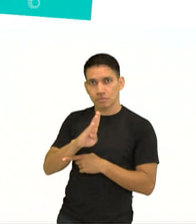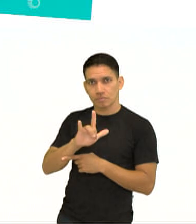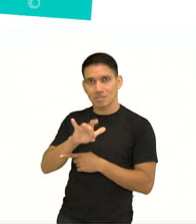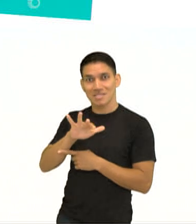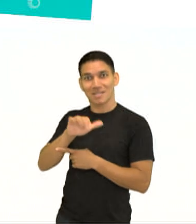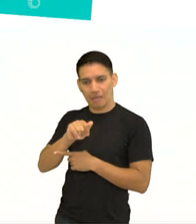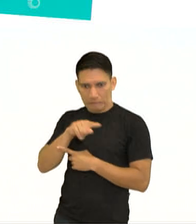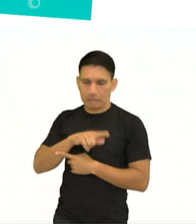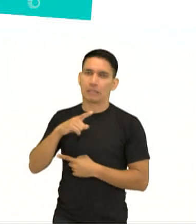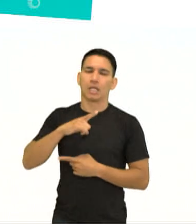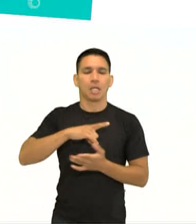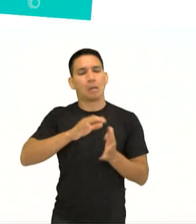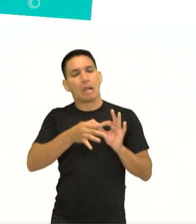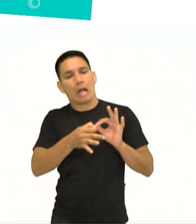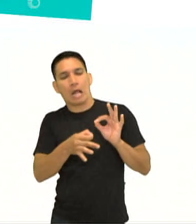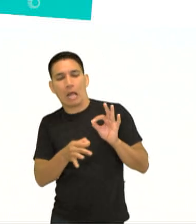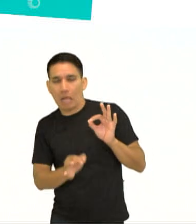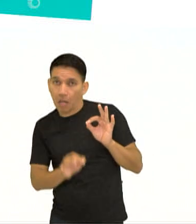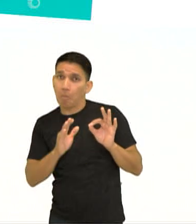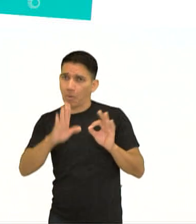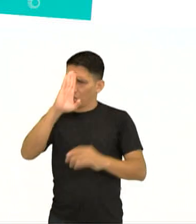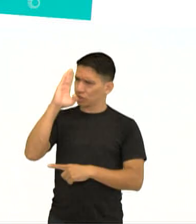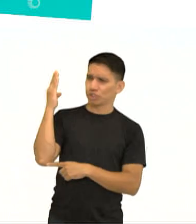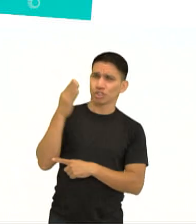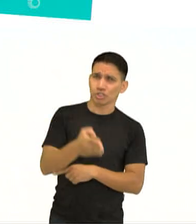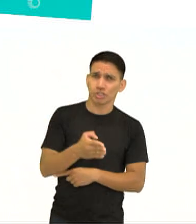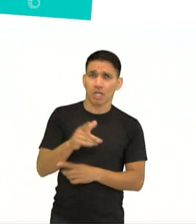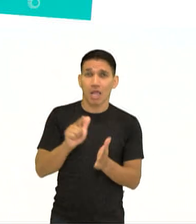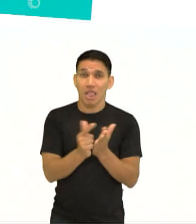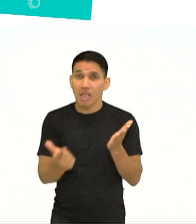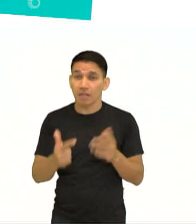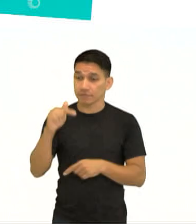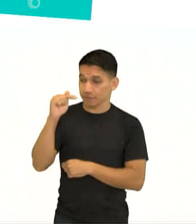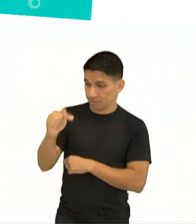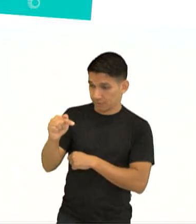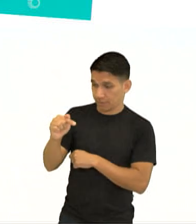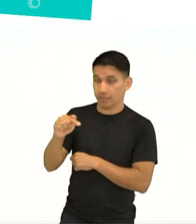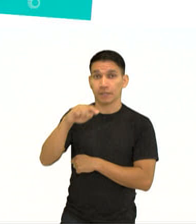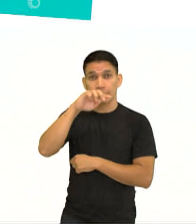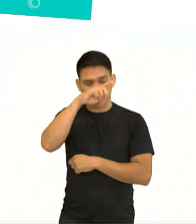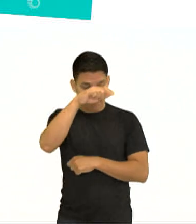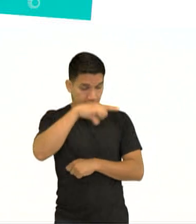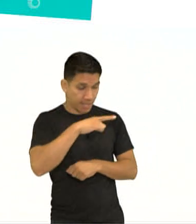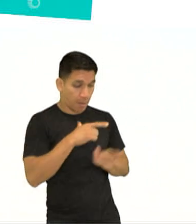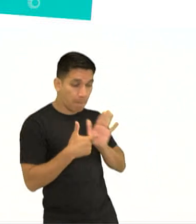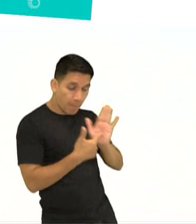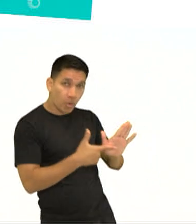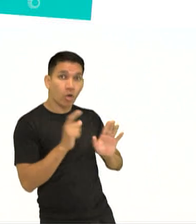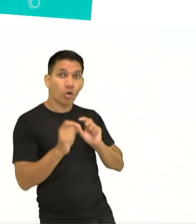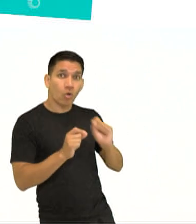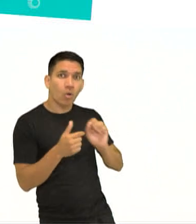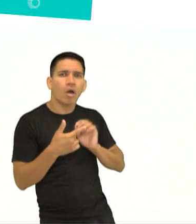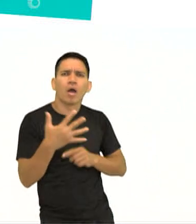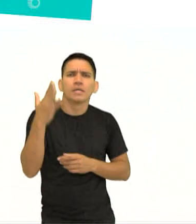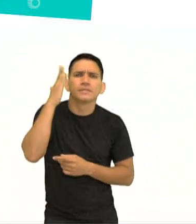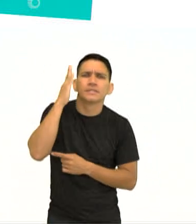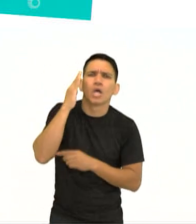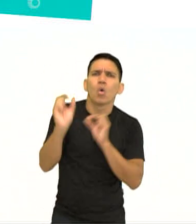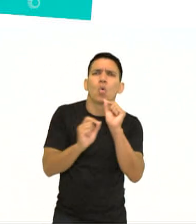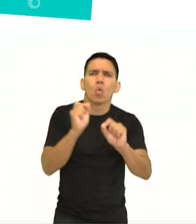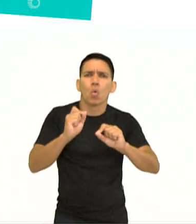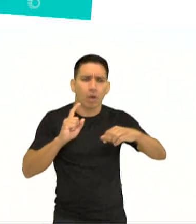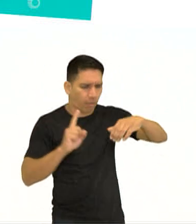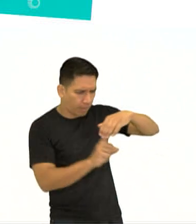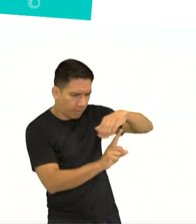né? Então você pode se dirigir diretamente ali para o livro 7 da República e você vai conhecer o que é a alegoria da